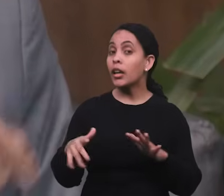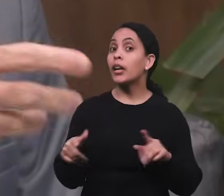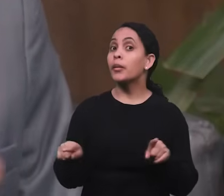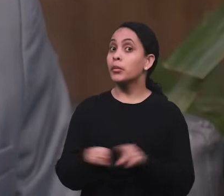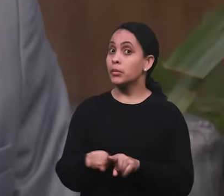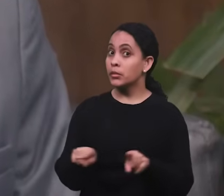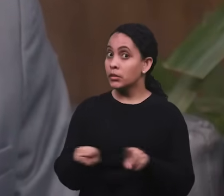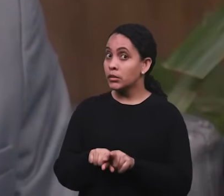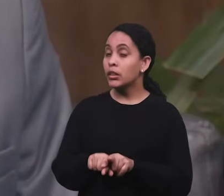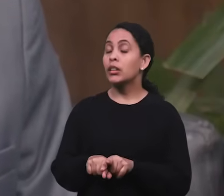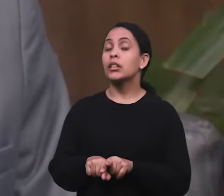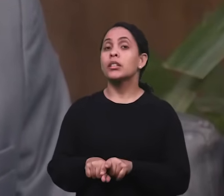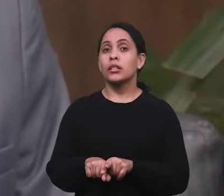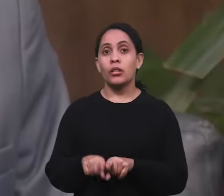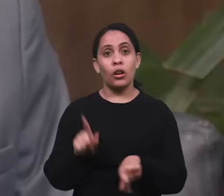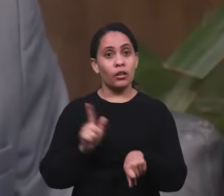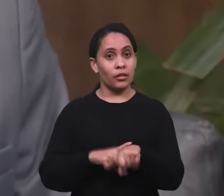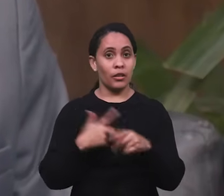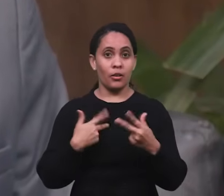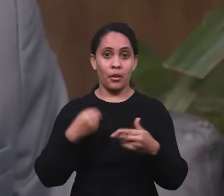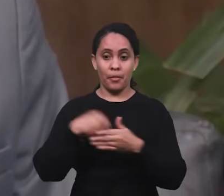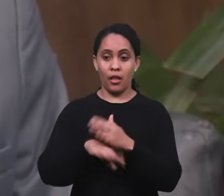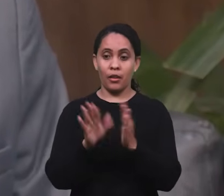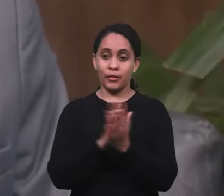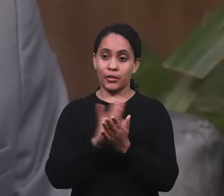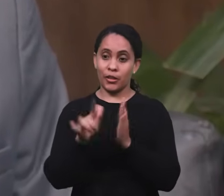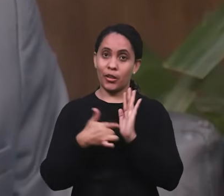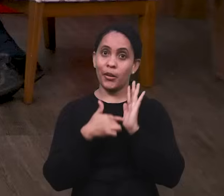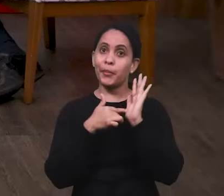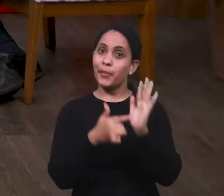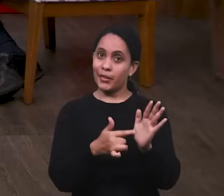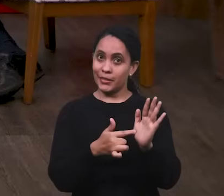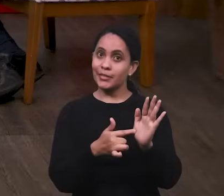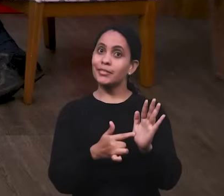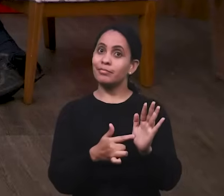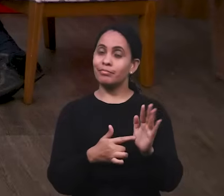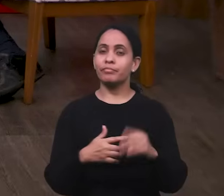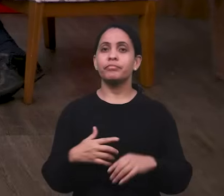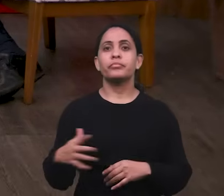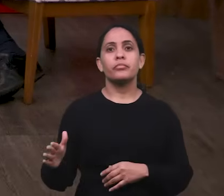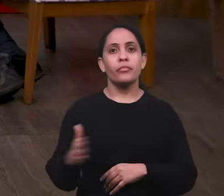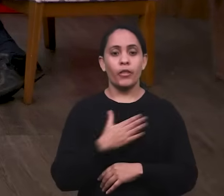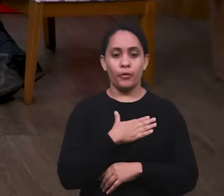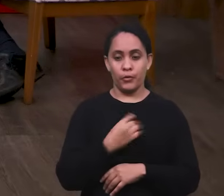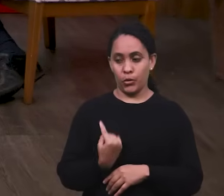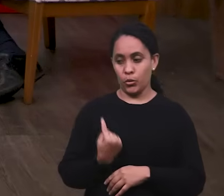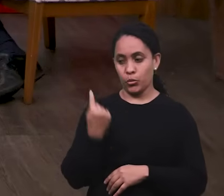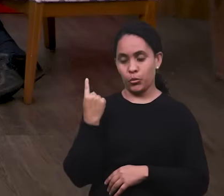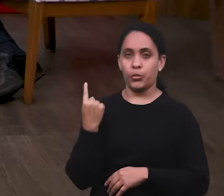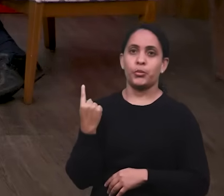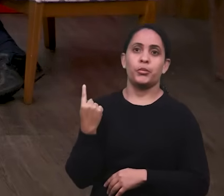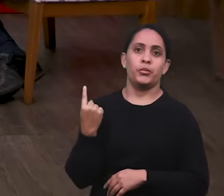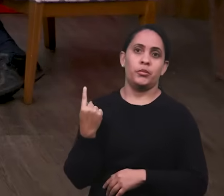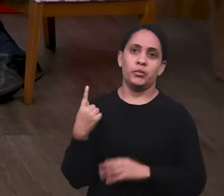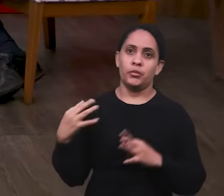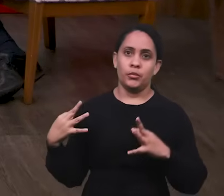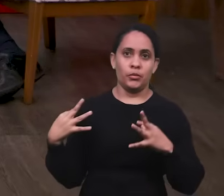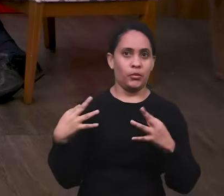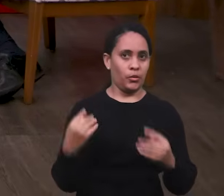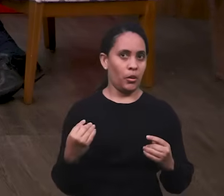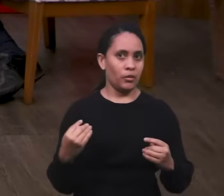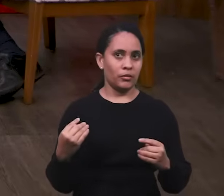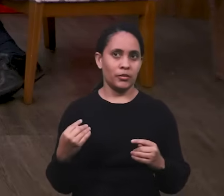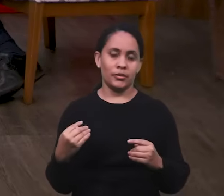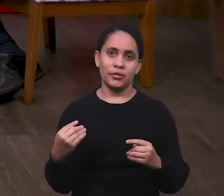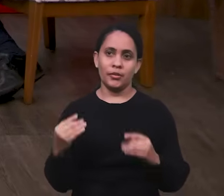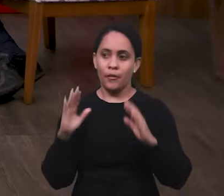um conflito, como em algum momento aconteceu aqui na família de Jacó. Exato. E quando você tem um filho único ou filha única, todo o